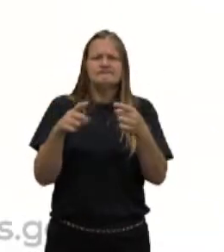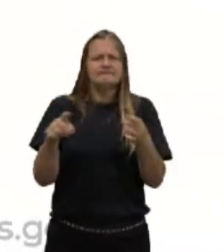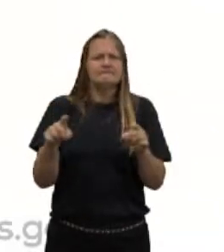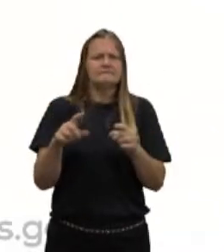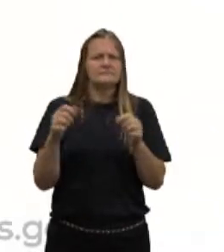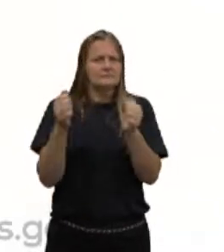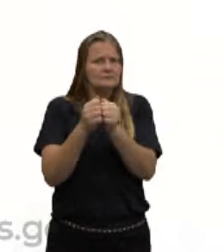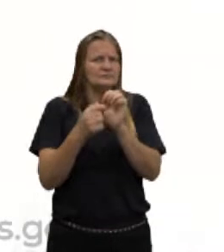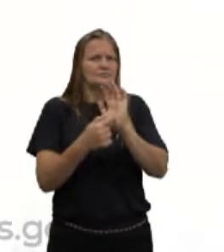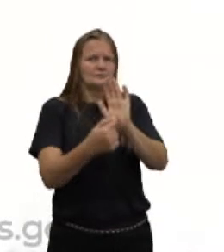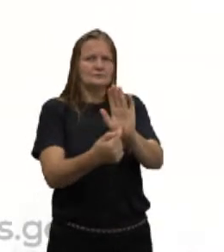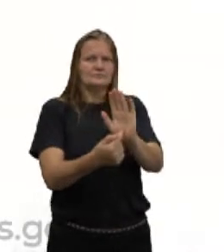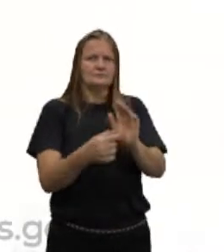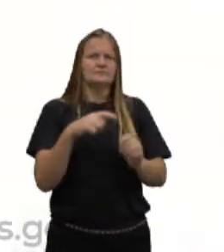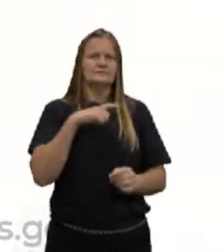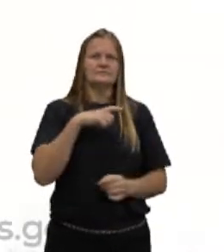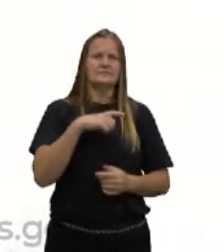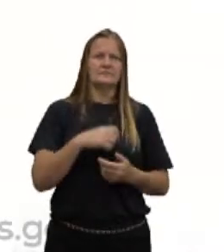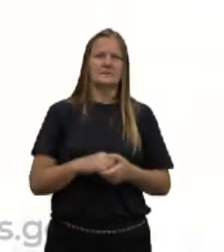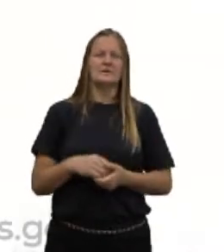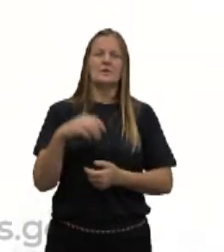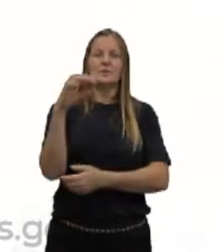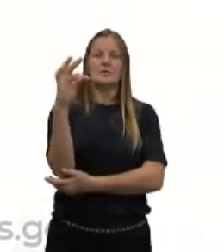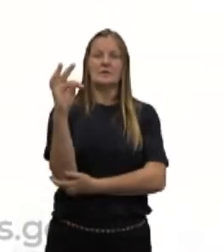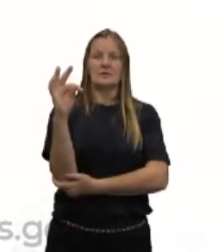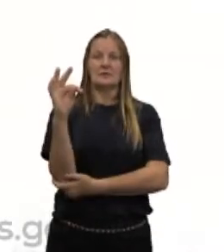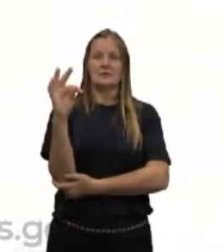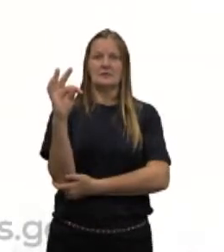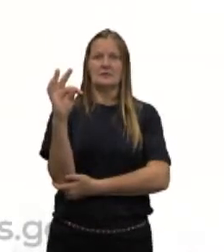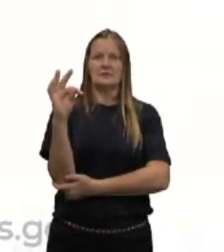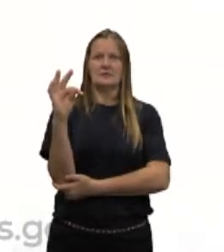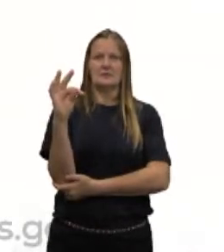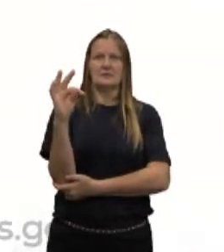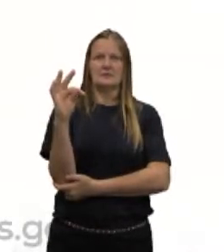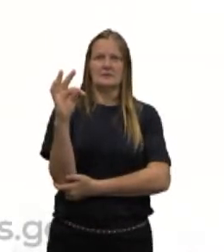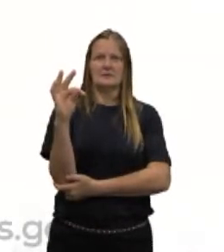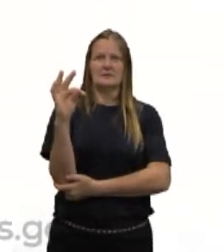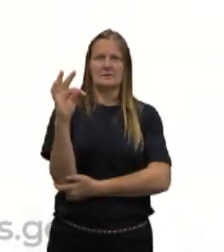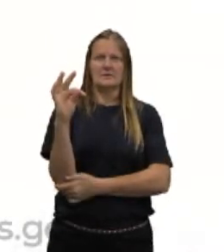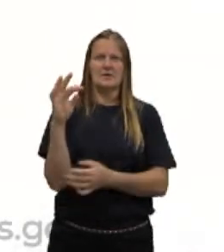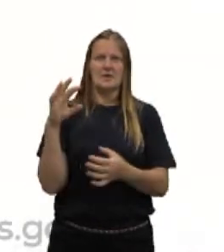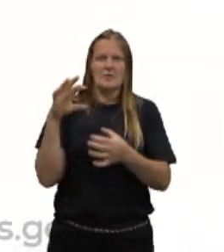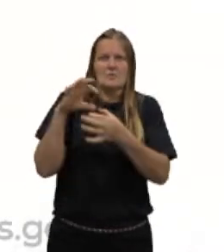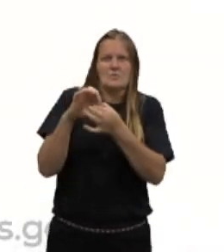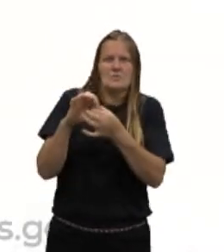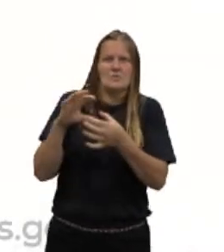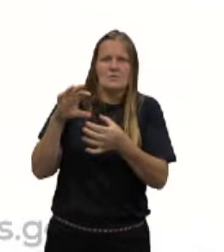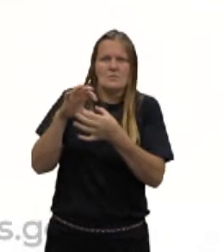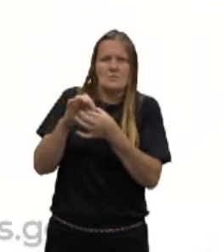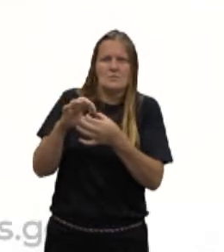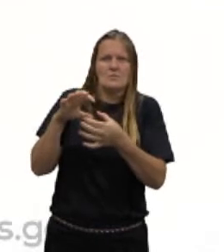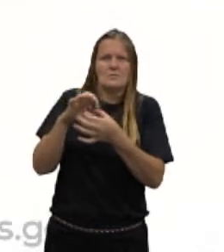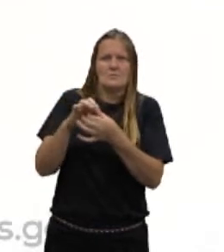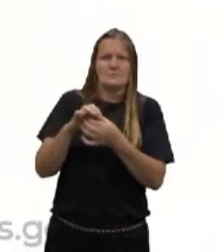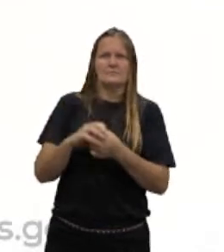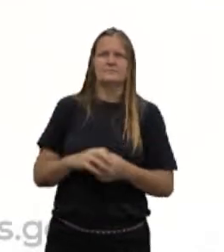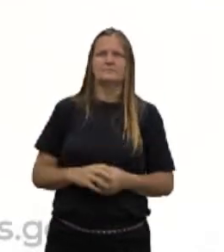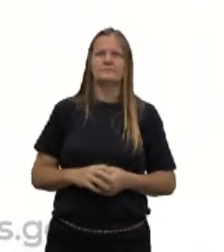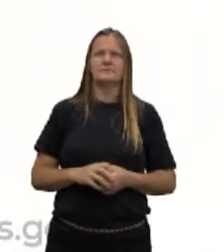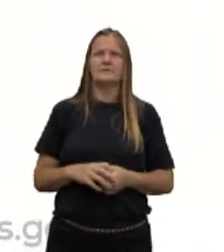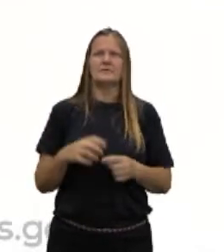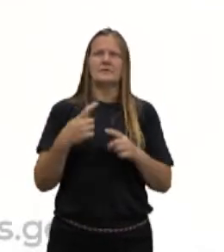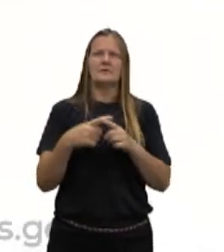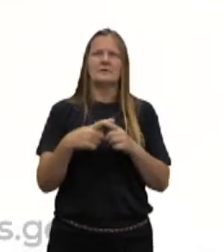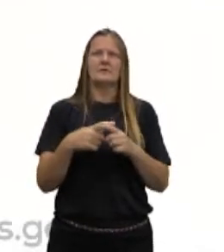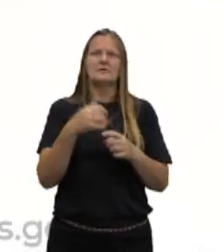ter um T no primeiro verso e um liga, que é uma conjugação